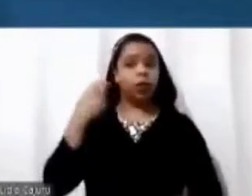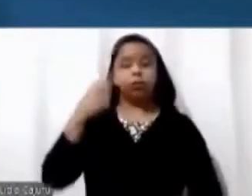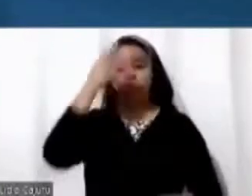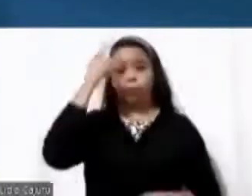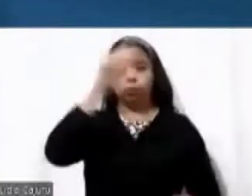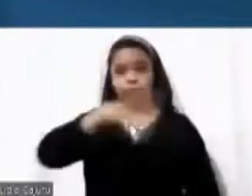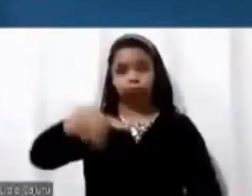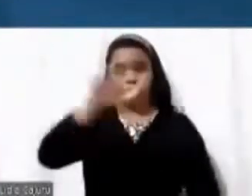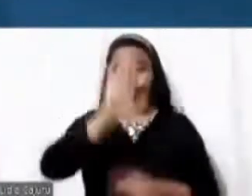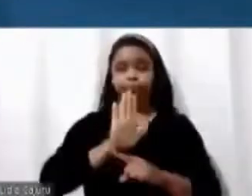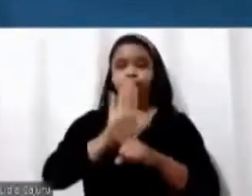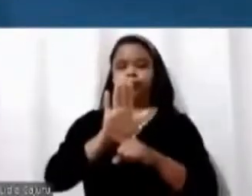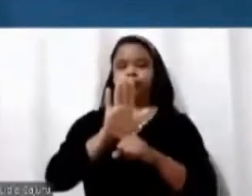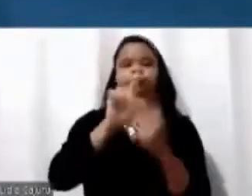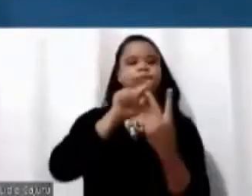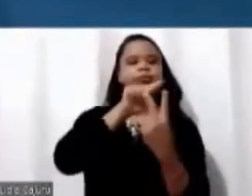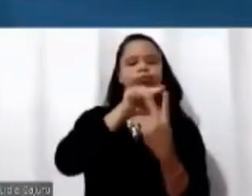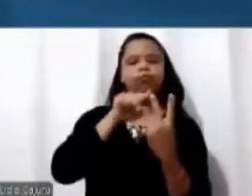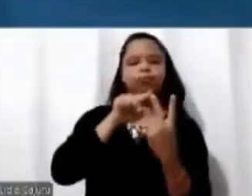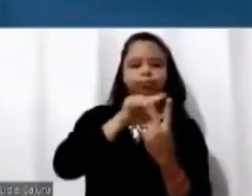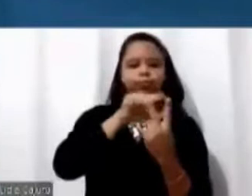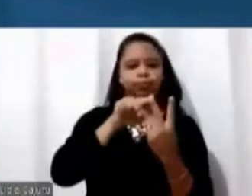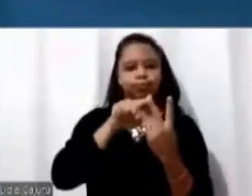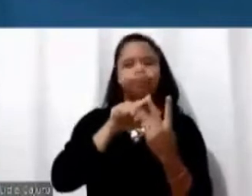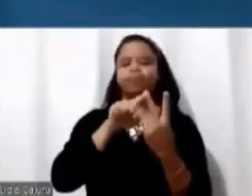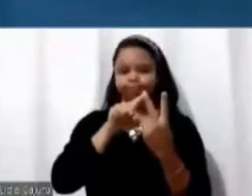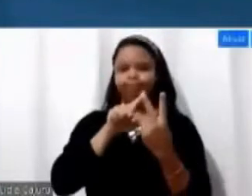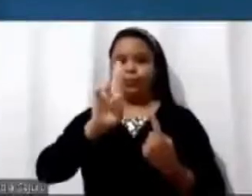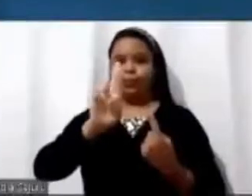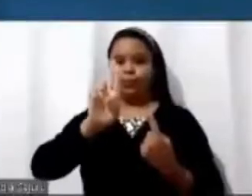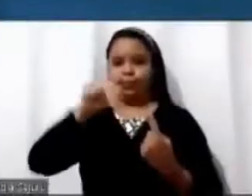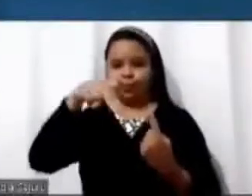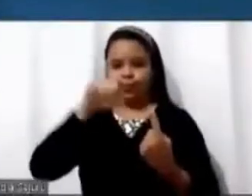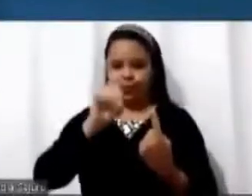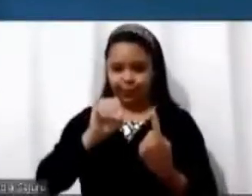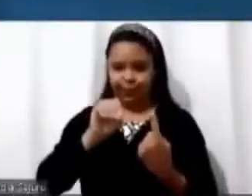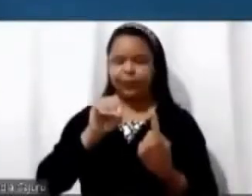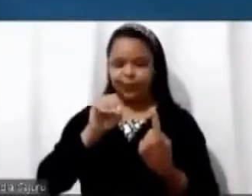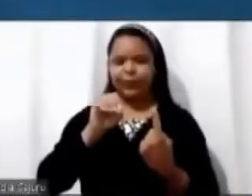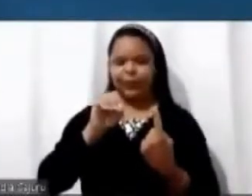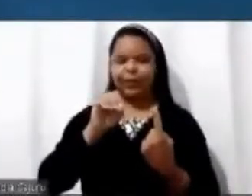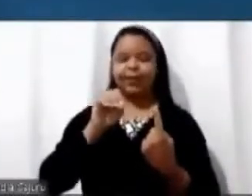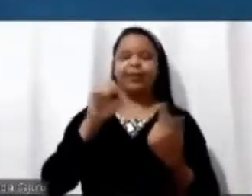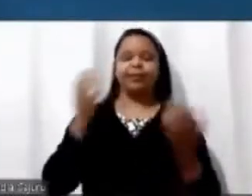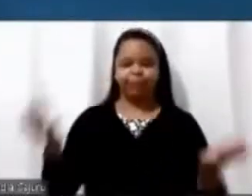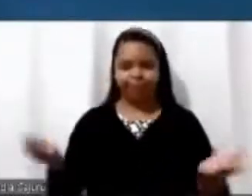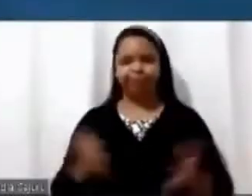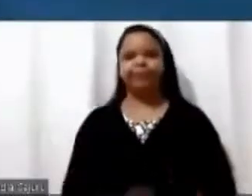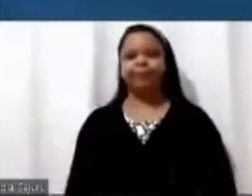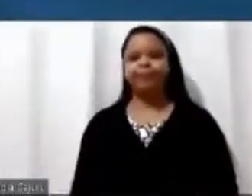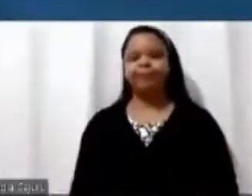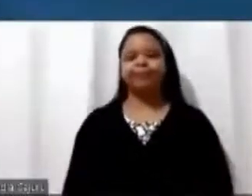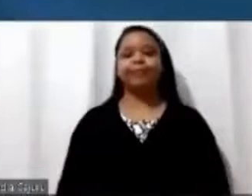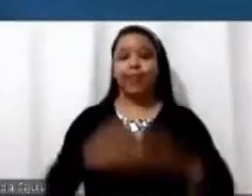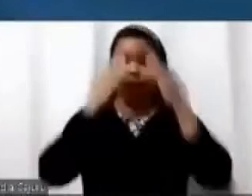Bruno Contente, doutor Péricles Batista, passo a palavra aos doutores. Eu não sei até onde foi ouvido que eu falei ou não, mas eu